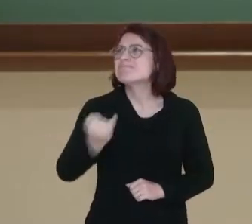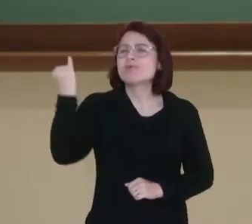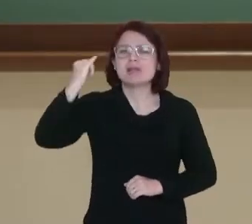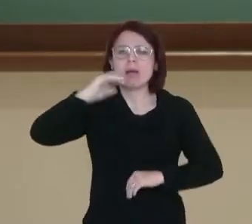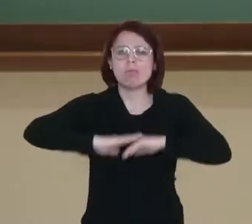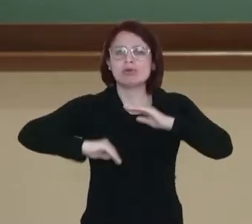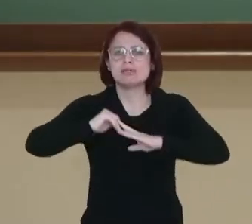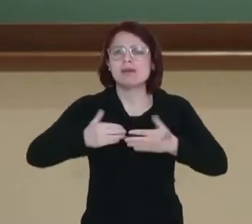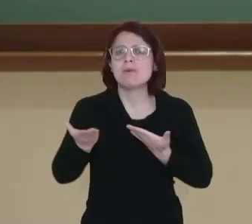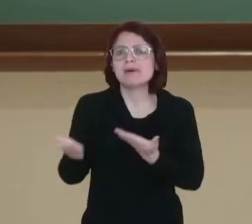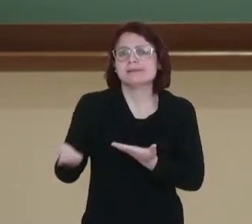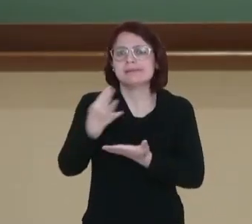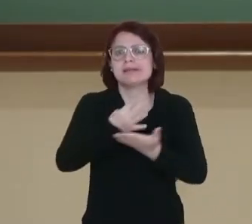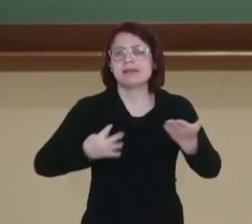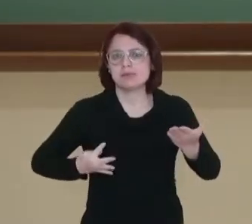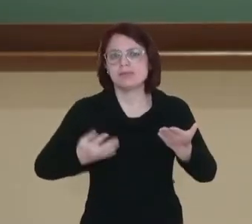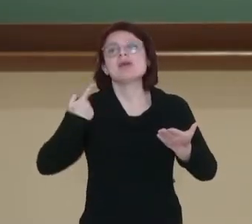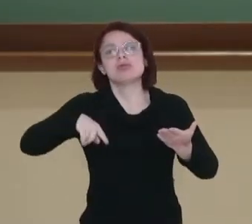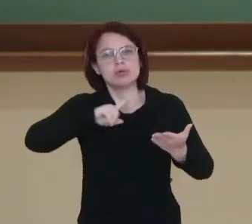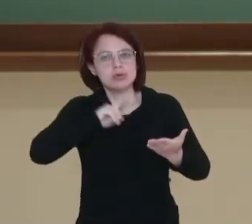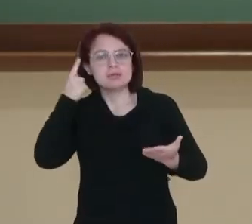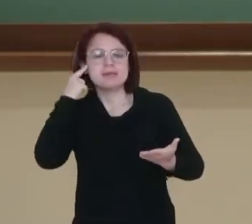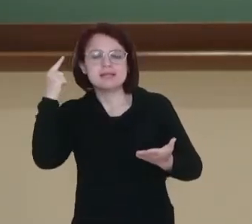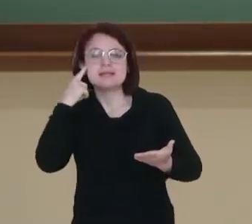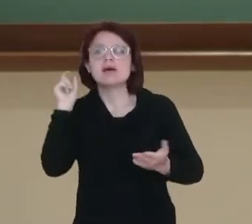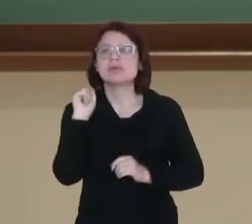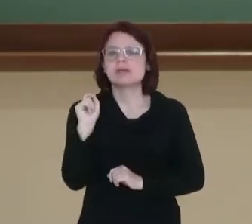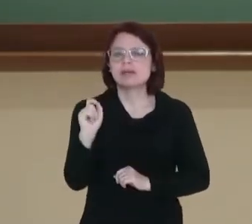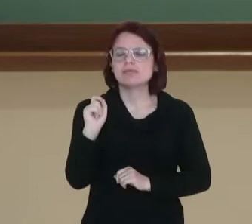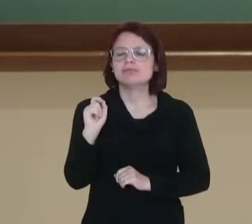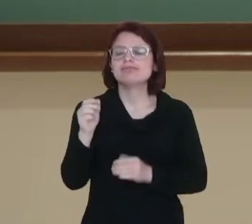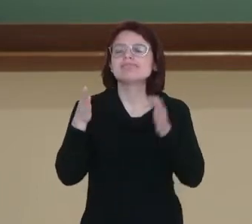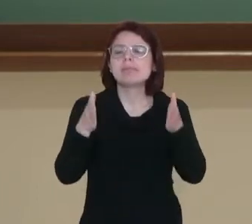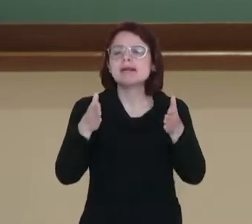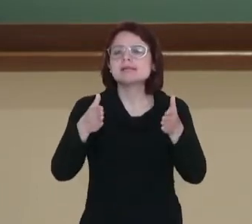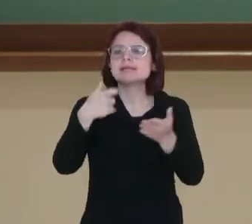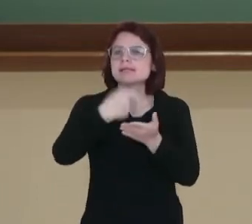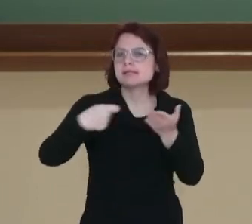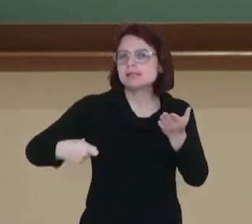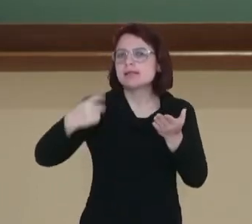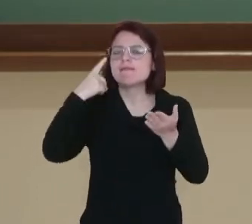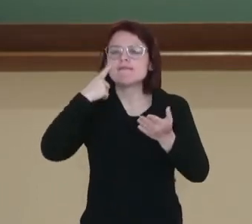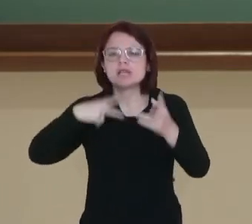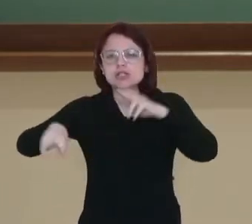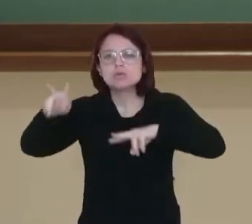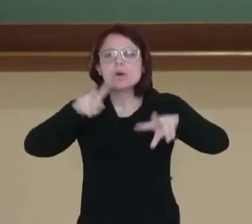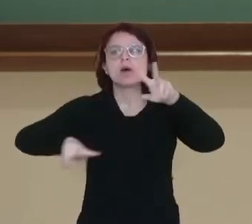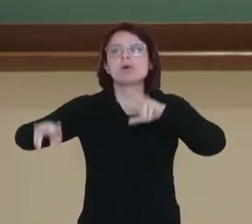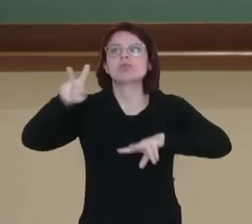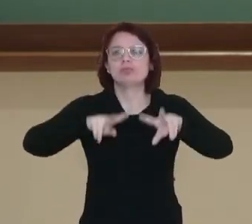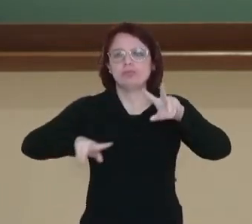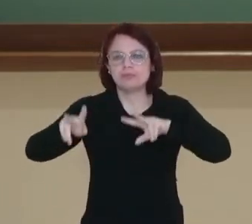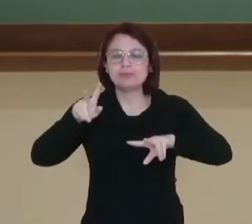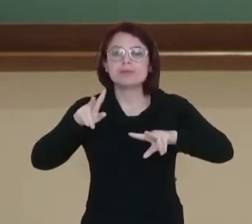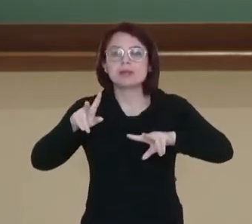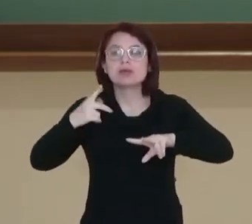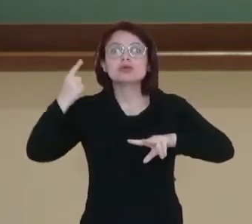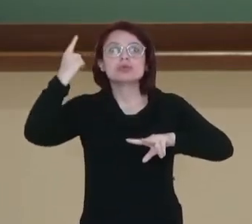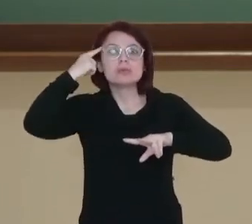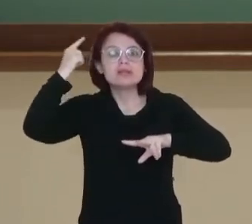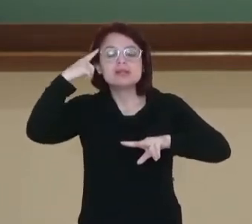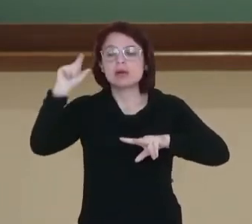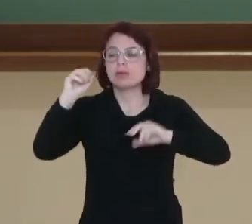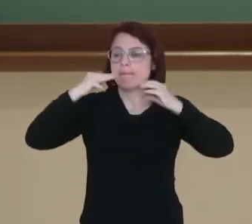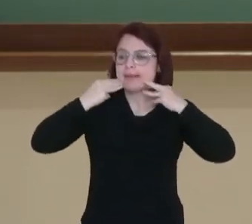como mencionados, nós vamos pensar na parte escrita, na parte visual, vamos pensar na mensagem que nós